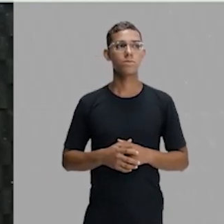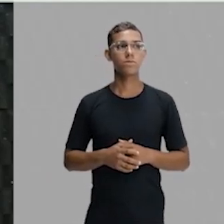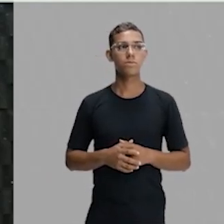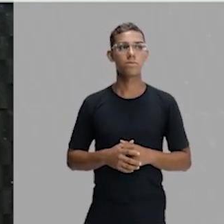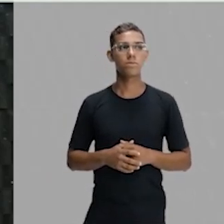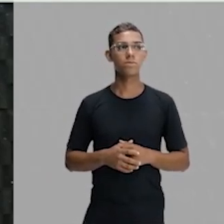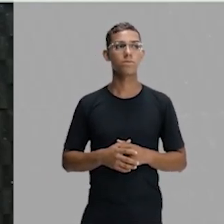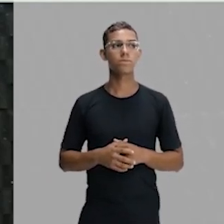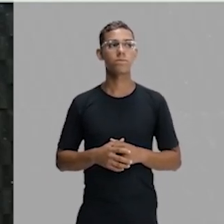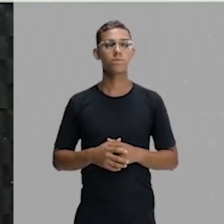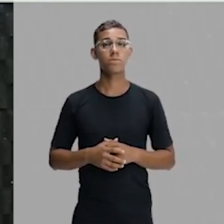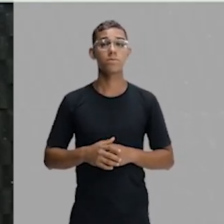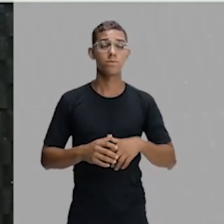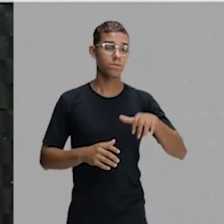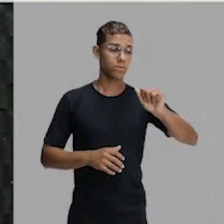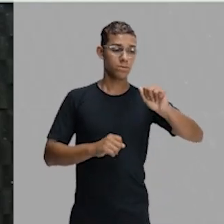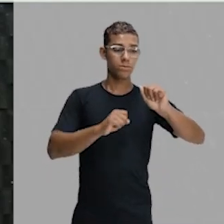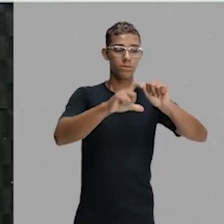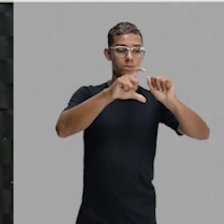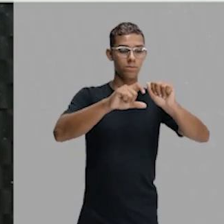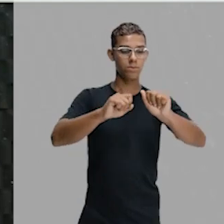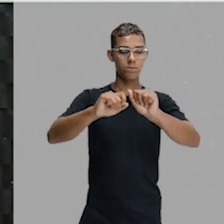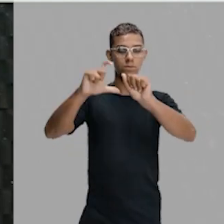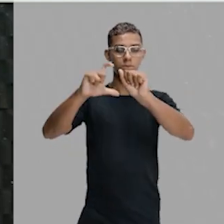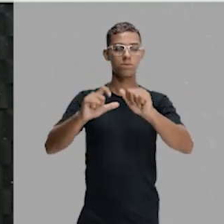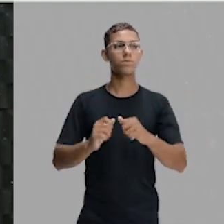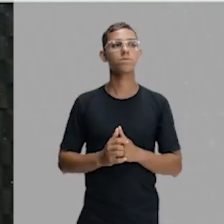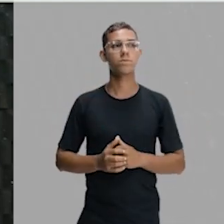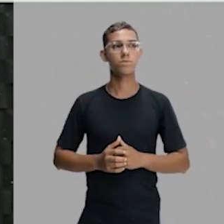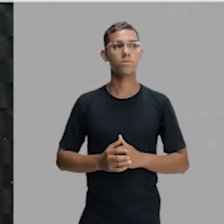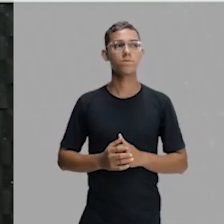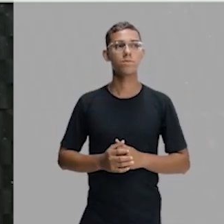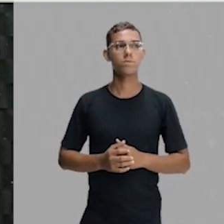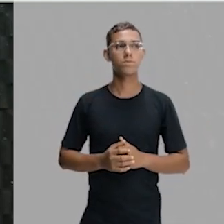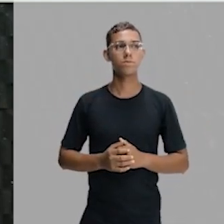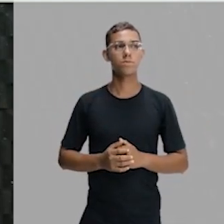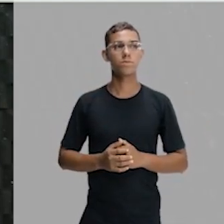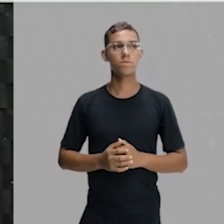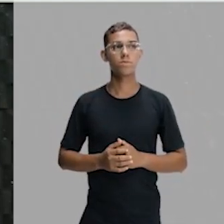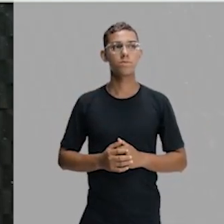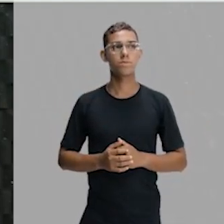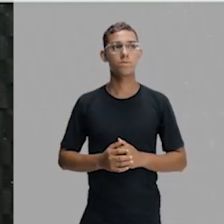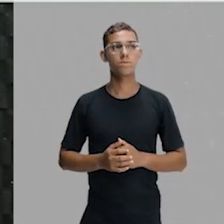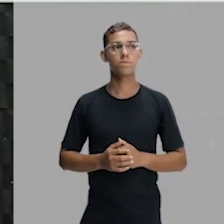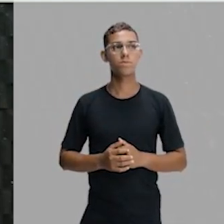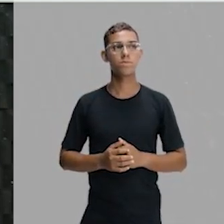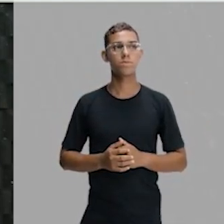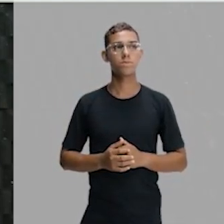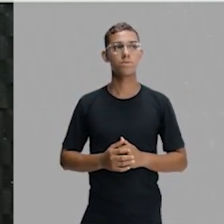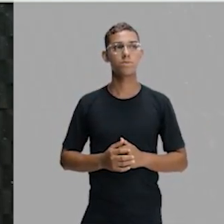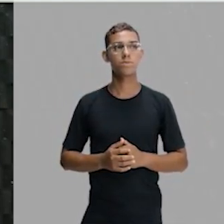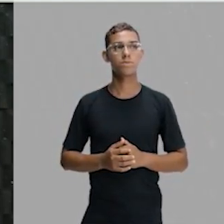Esse genótipo aqui, azão, azão, ele é o genótipo